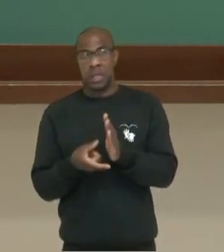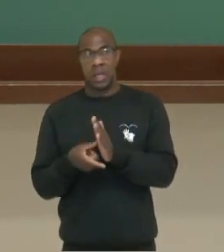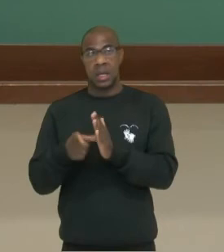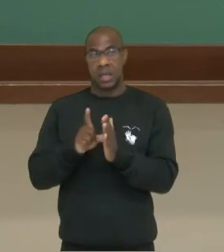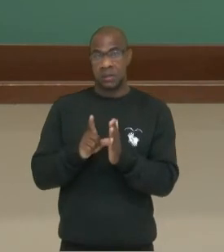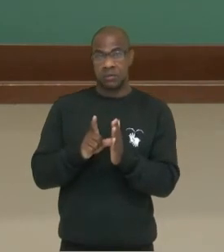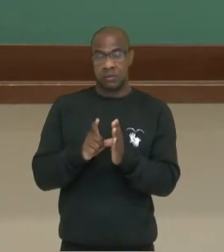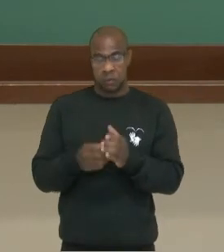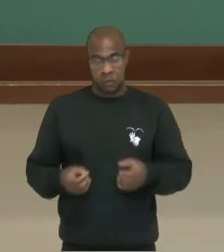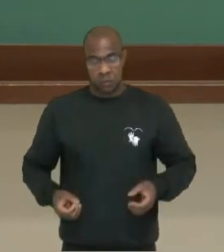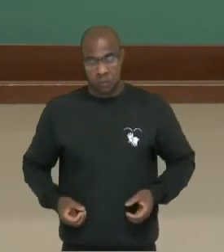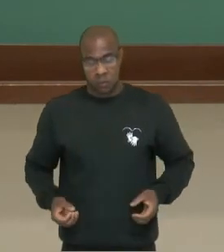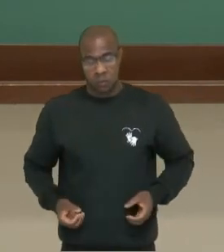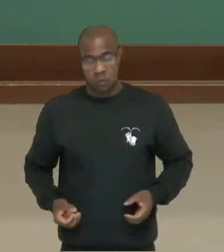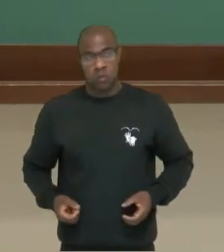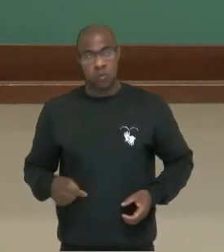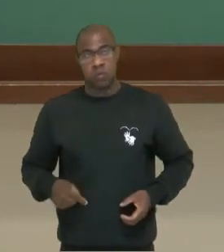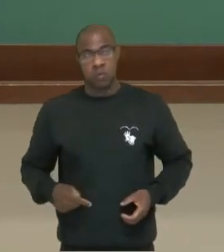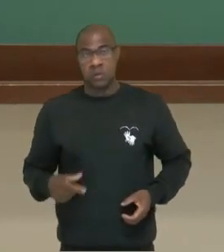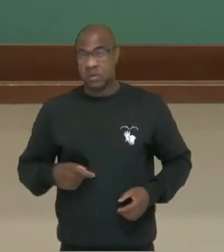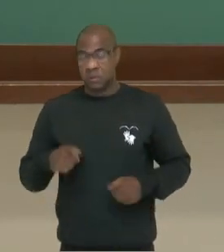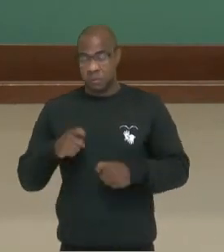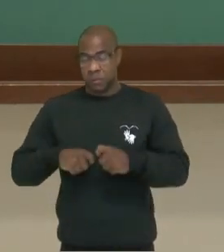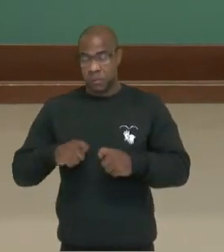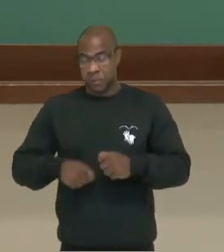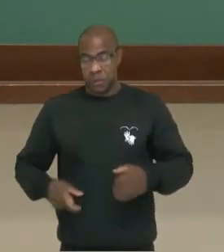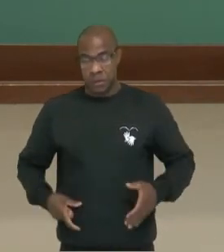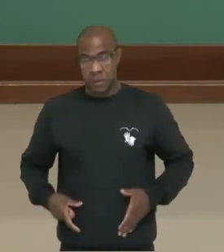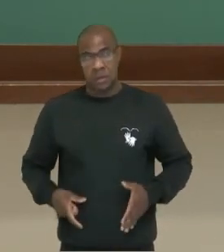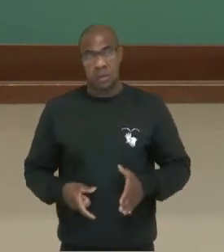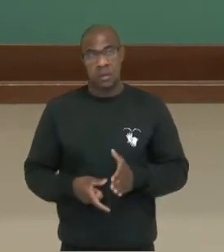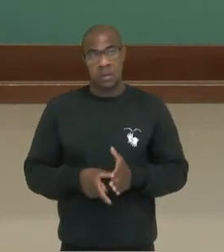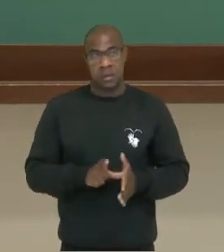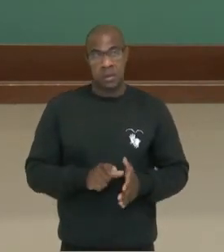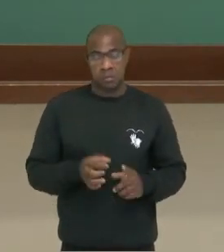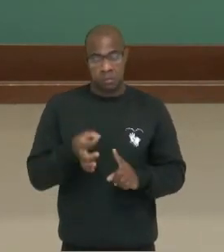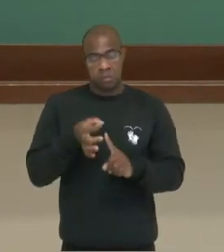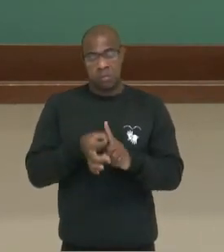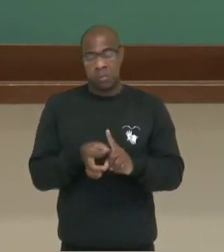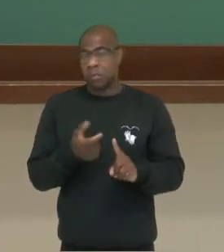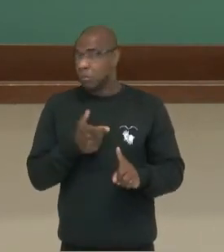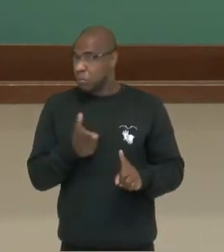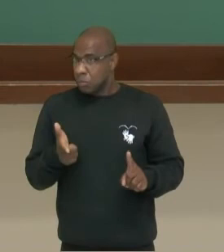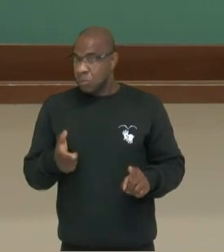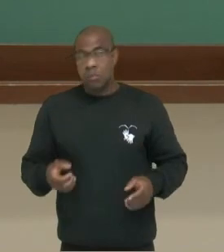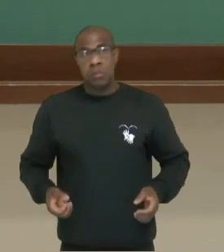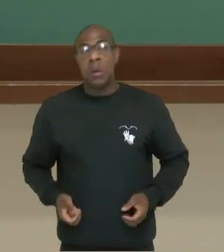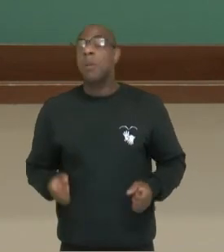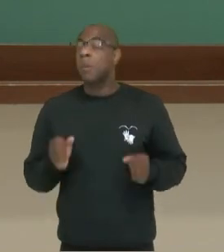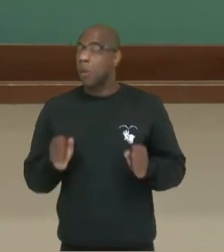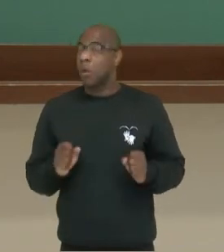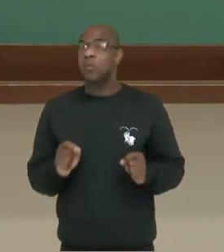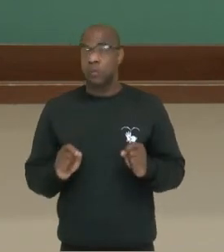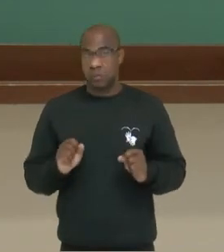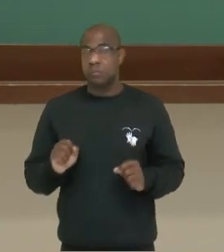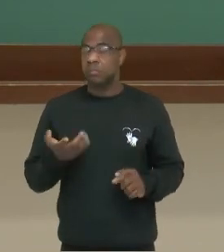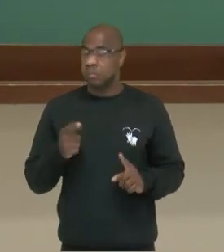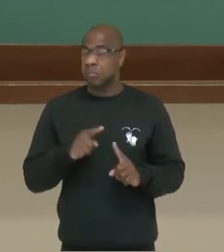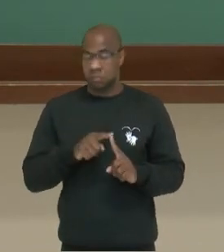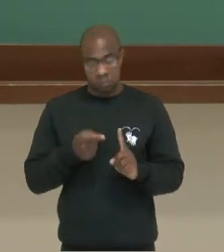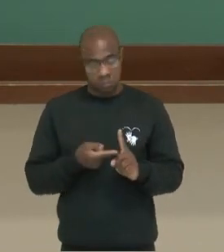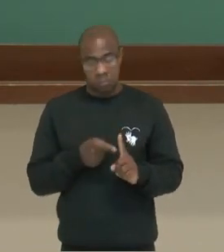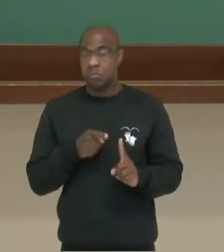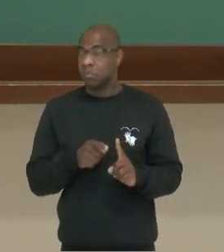dessa ovulação, se tiver relação sexual, sem o uso do preservativo, pode ocorrer